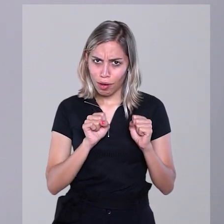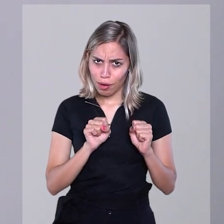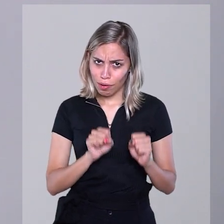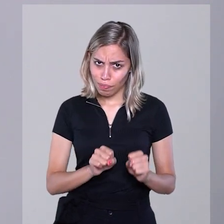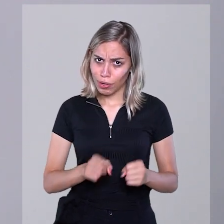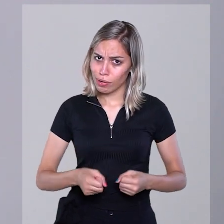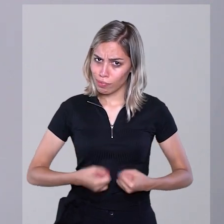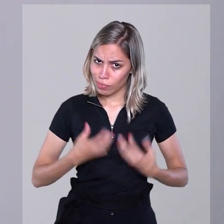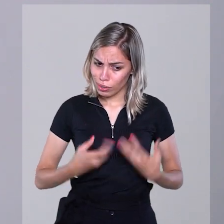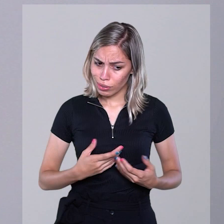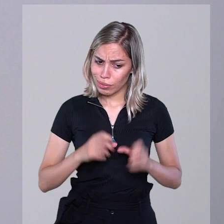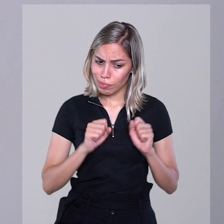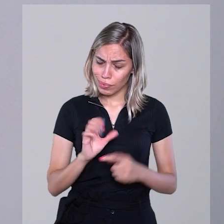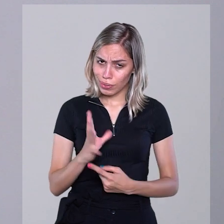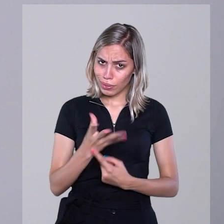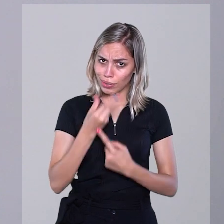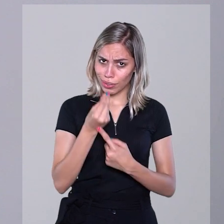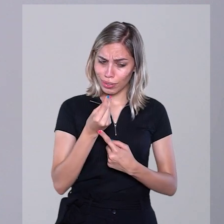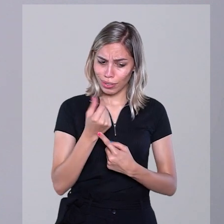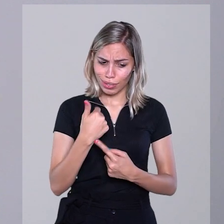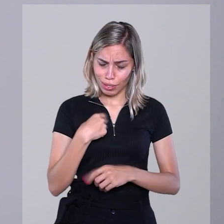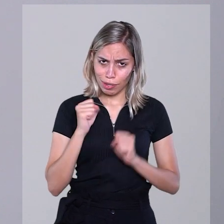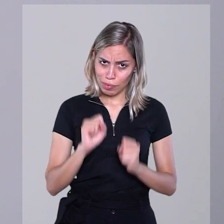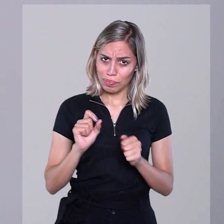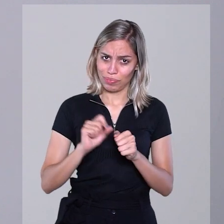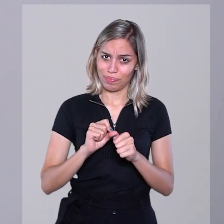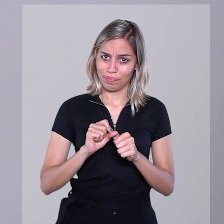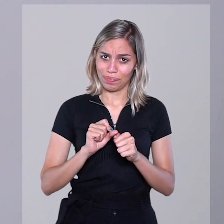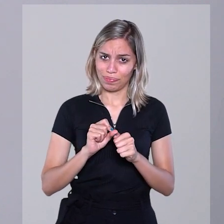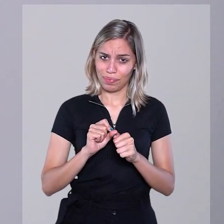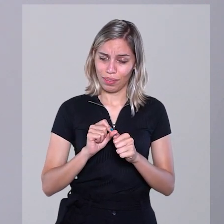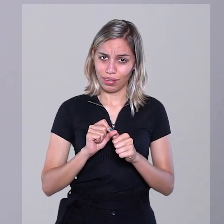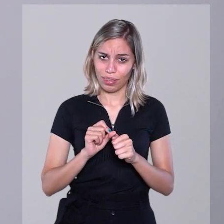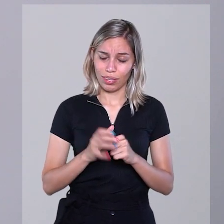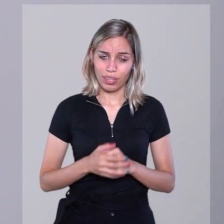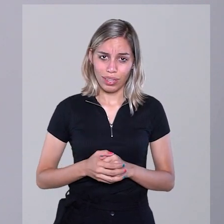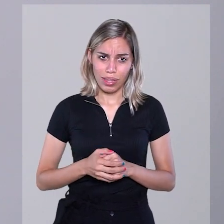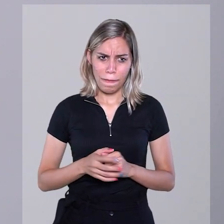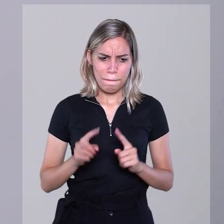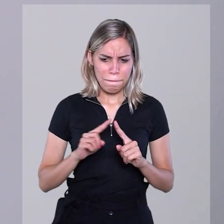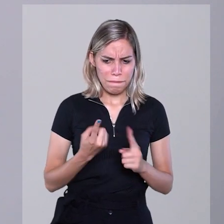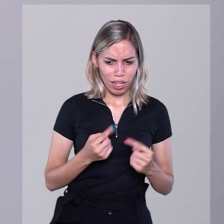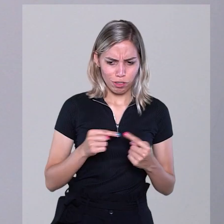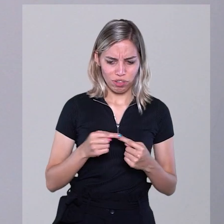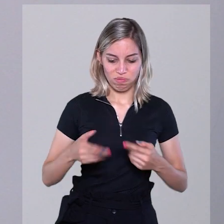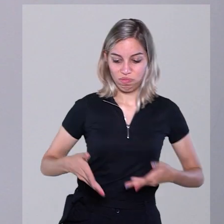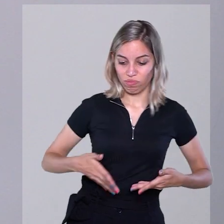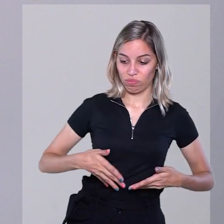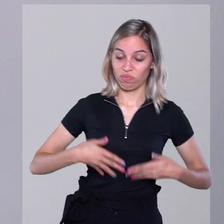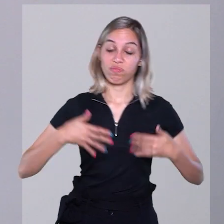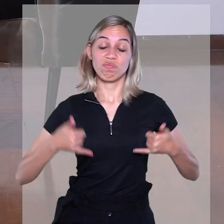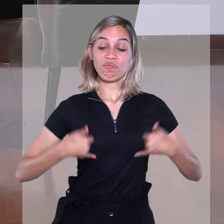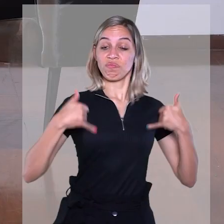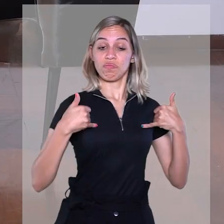ser chamado de arte. A arte é isso, então eu posso fazer. Mas não naquela dimensão de soberba, de arrogância. Isso